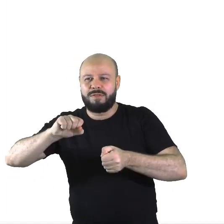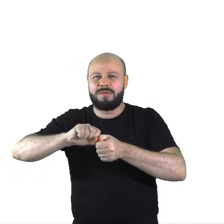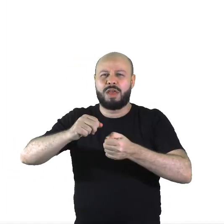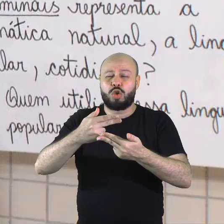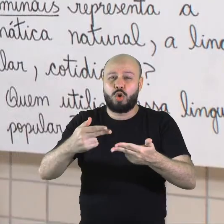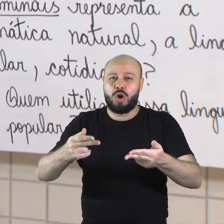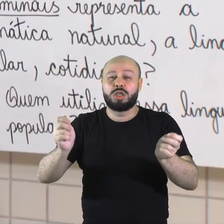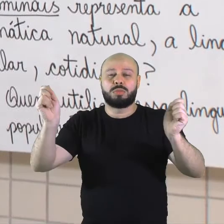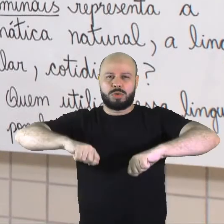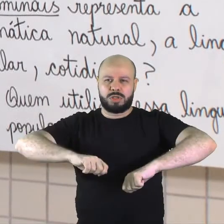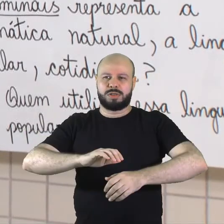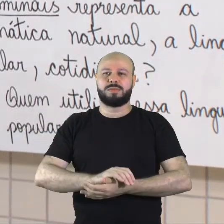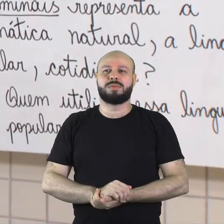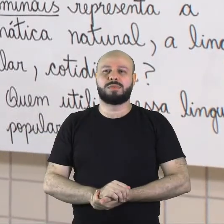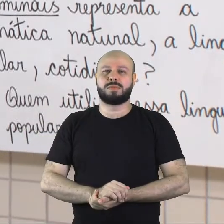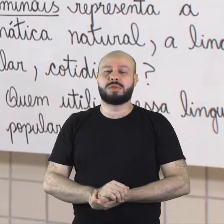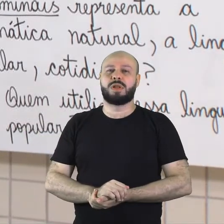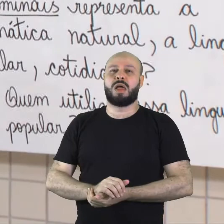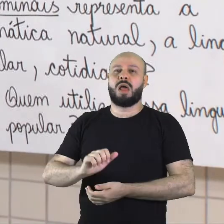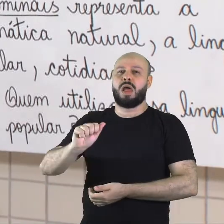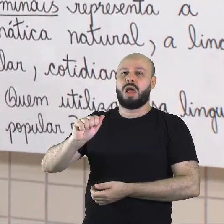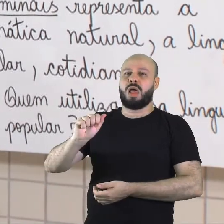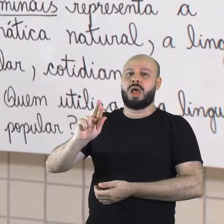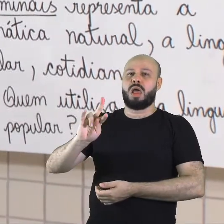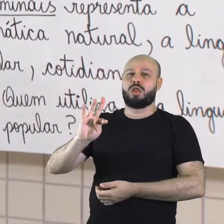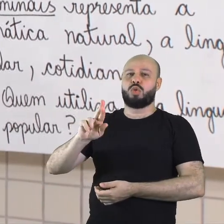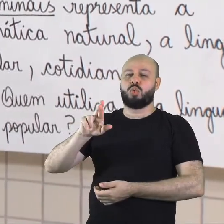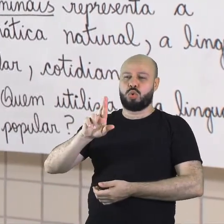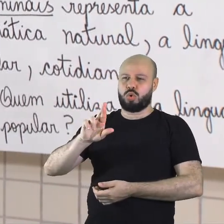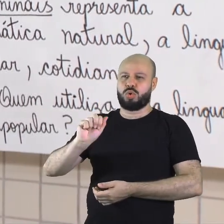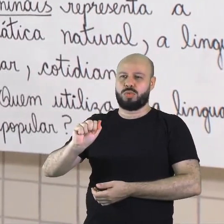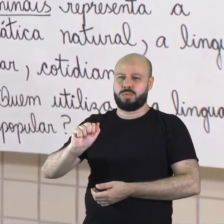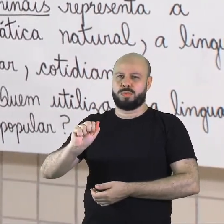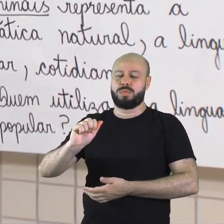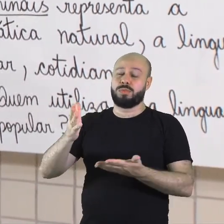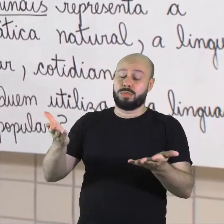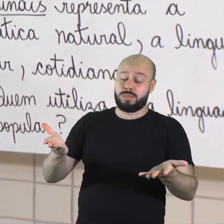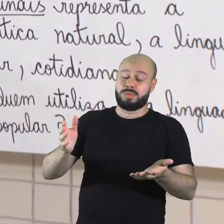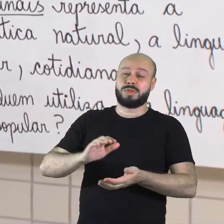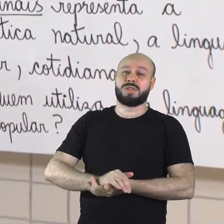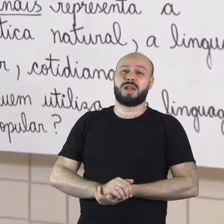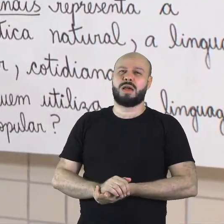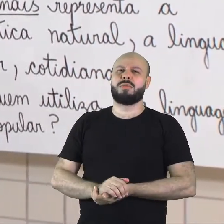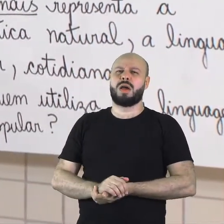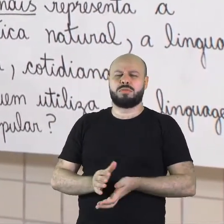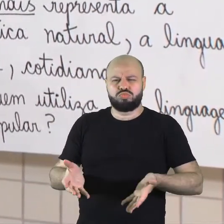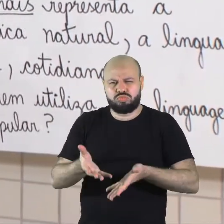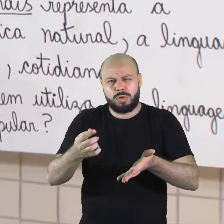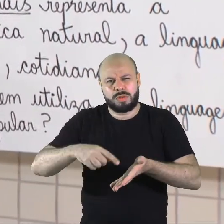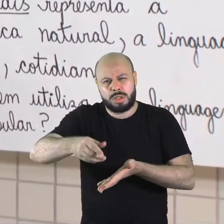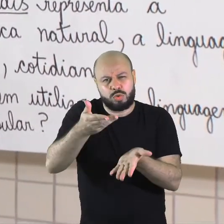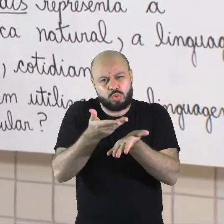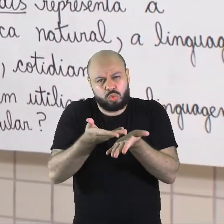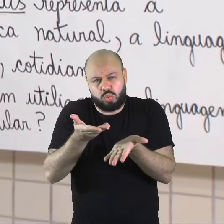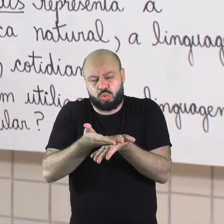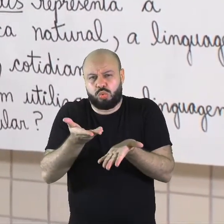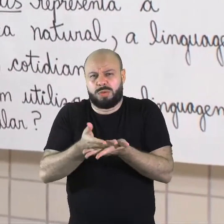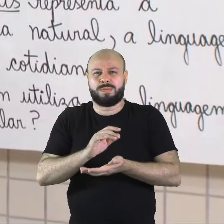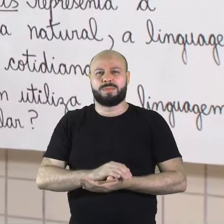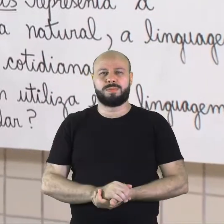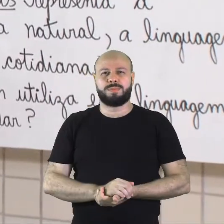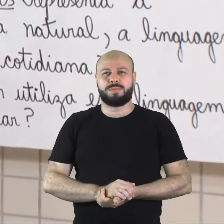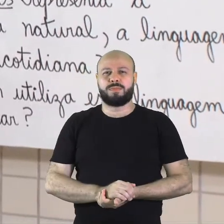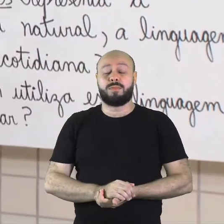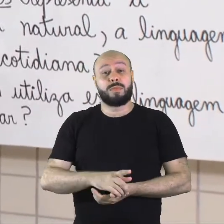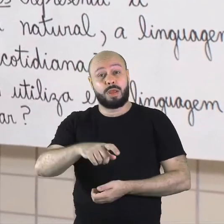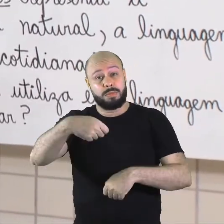você puder. É uma frase do Arthur Ashe e é para incentivar vocês a estudar. Estudem, né? Façam o